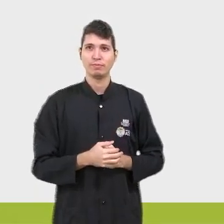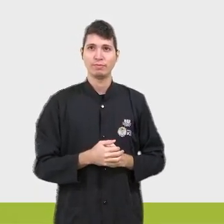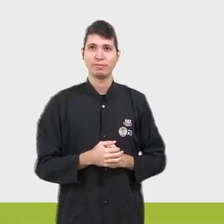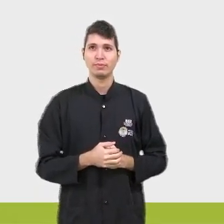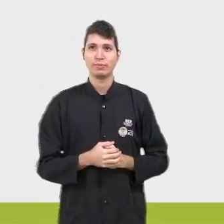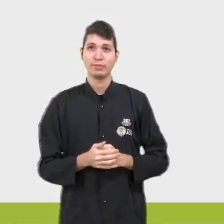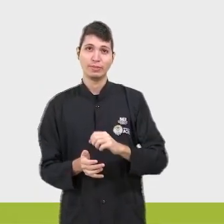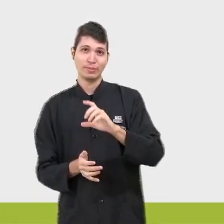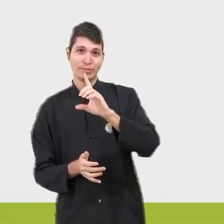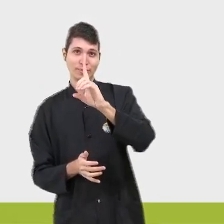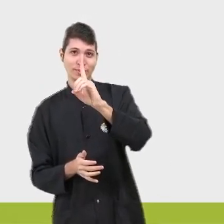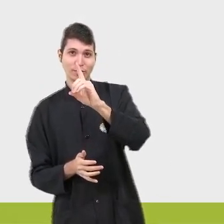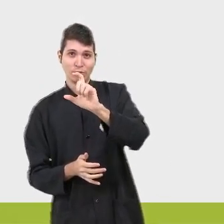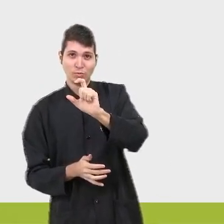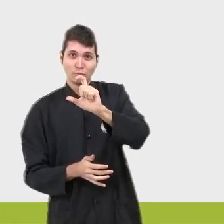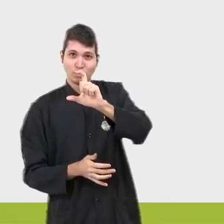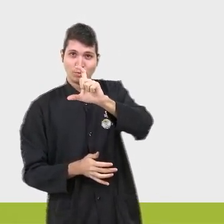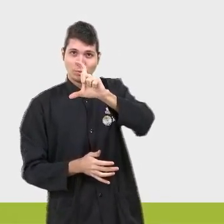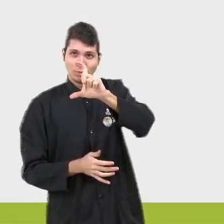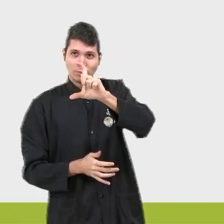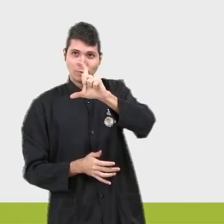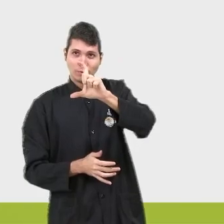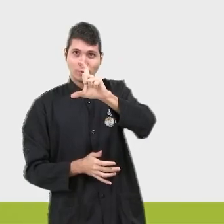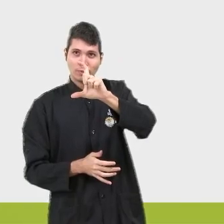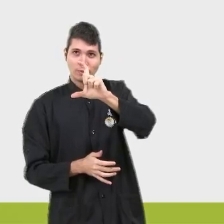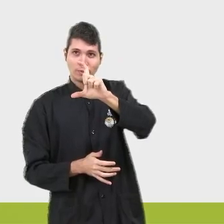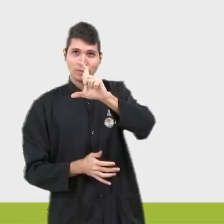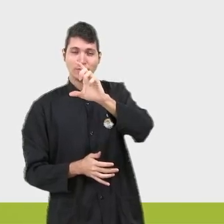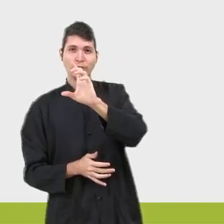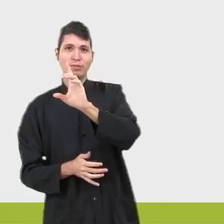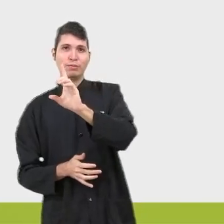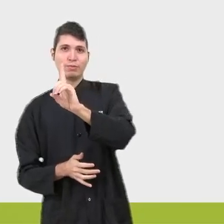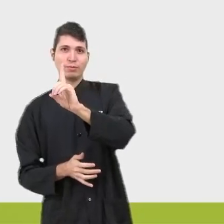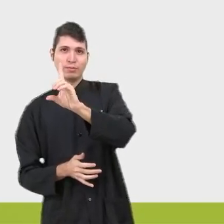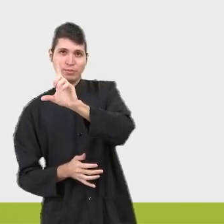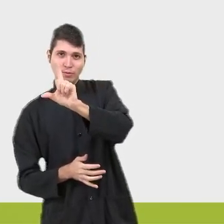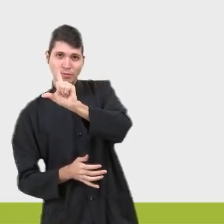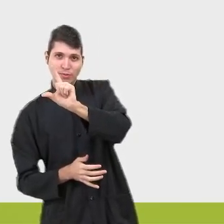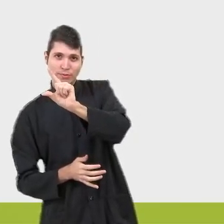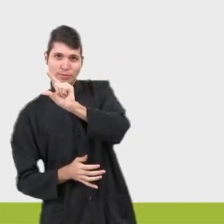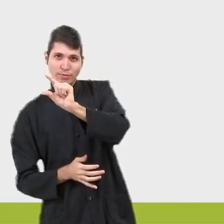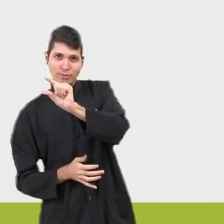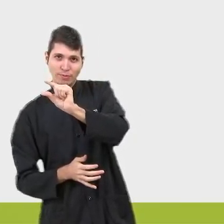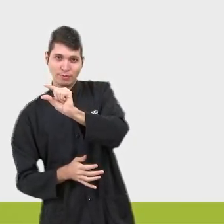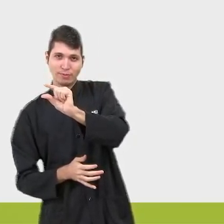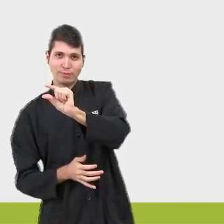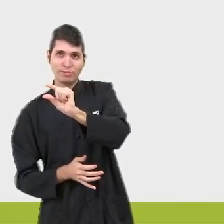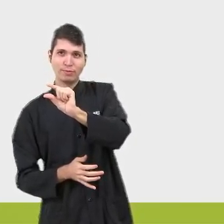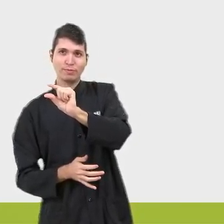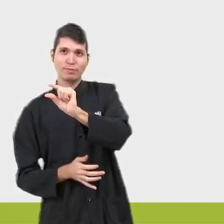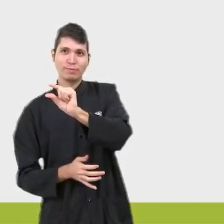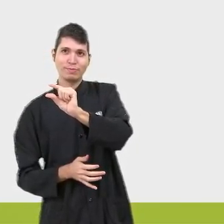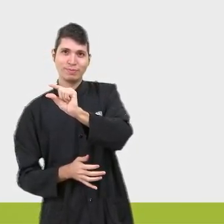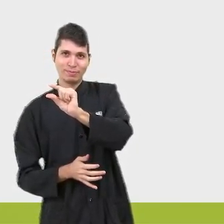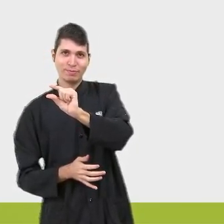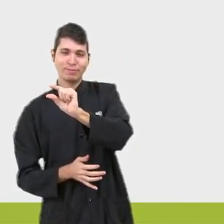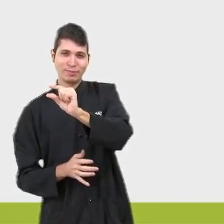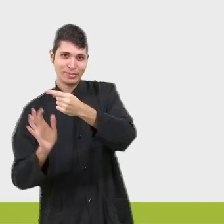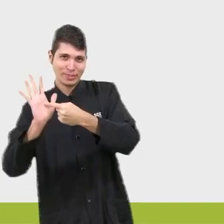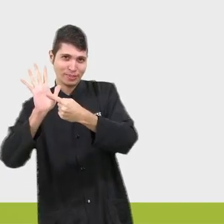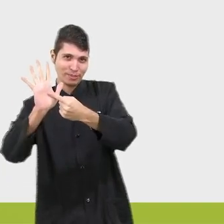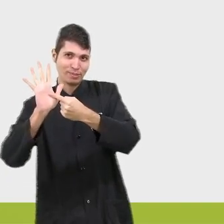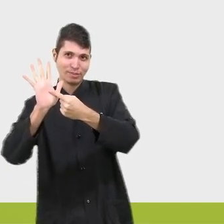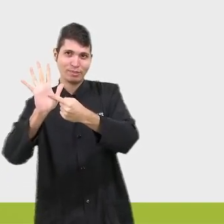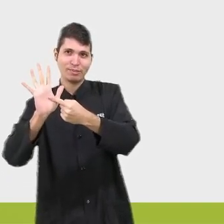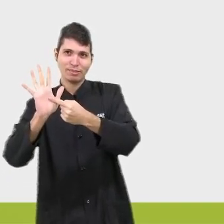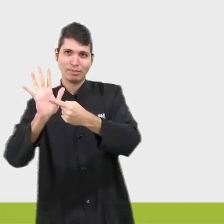Dzinho. Como assim o Dzinho, professor? O Dzinho ele vai estabelecer aqui ó, uma dimensão ó, menor,